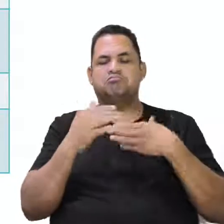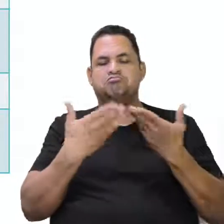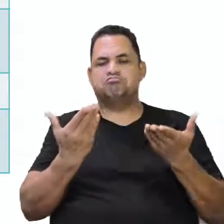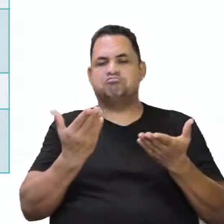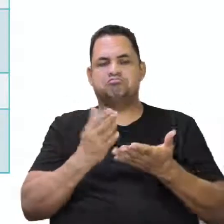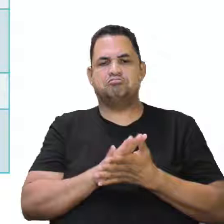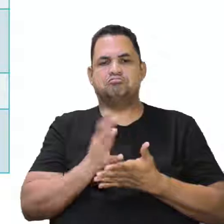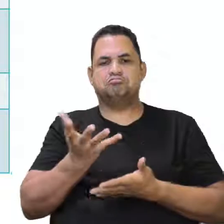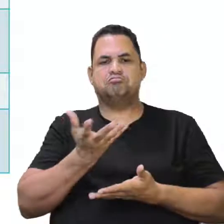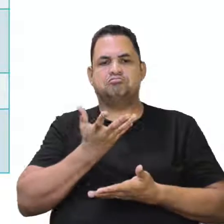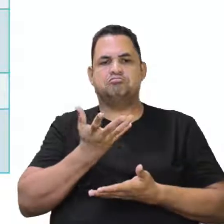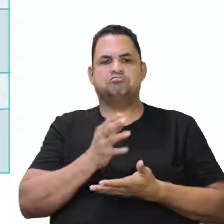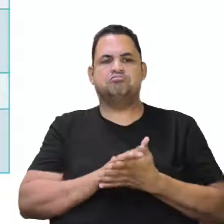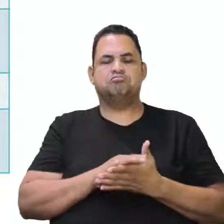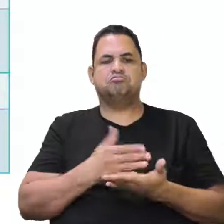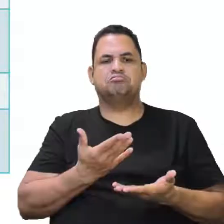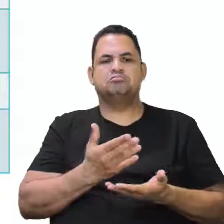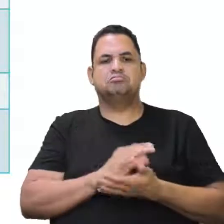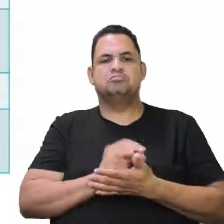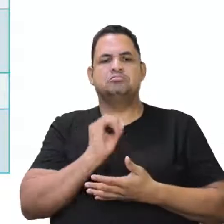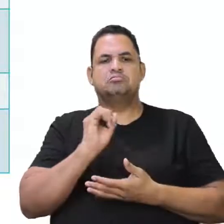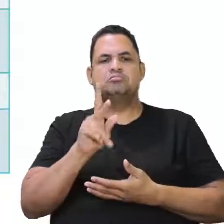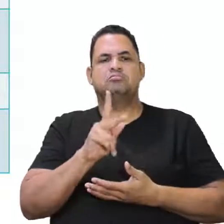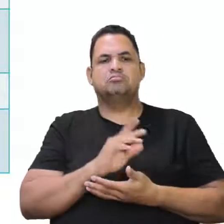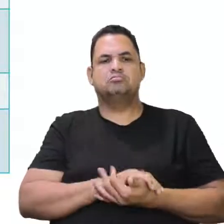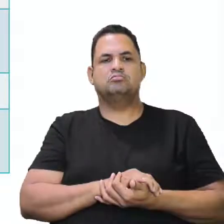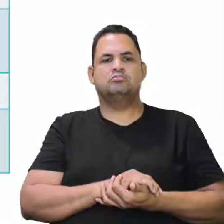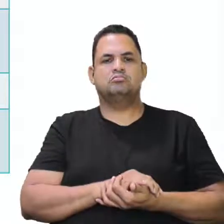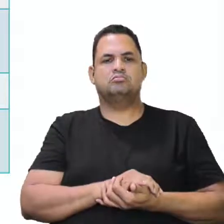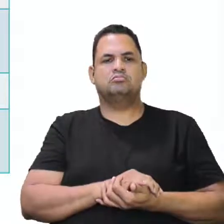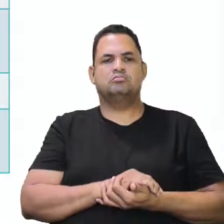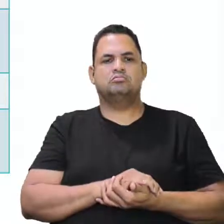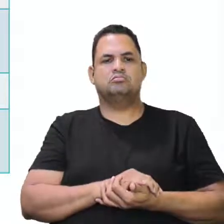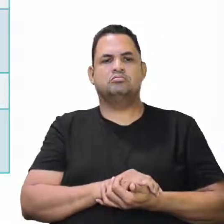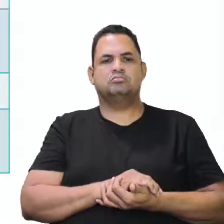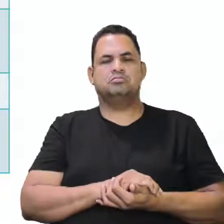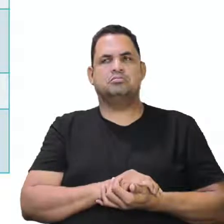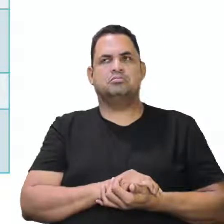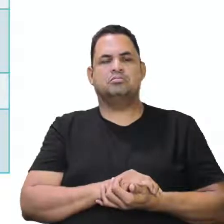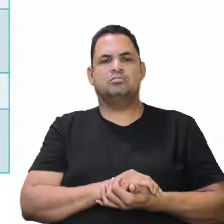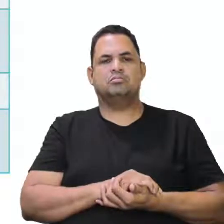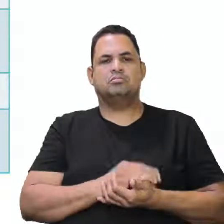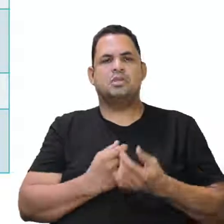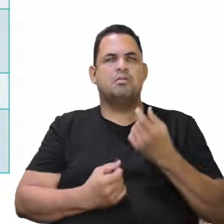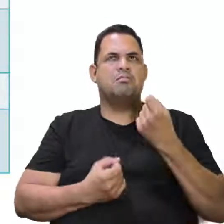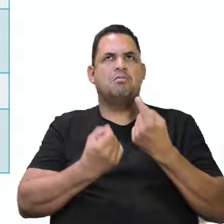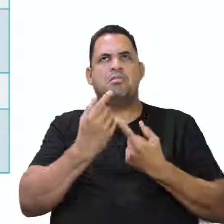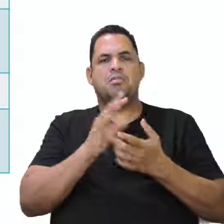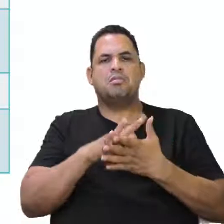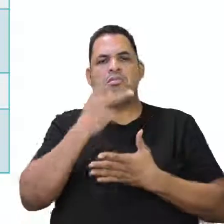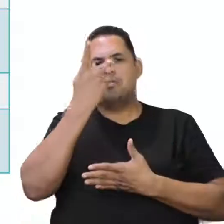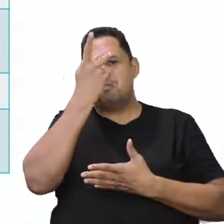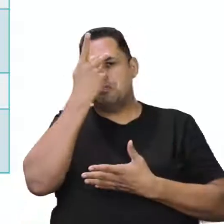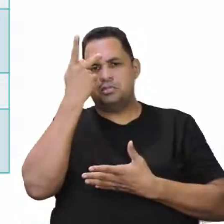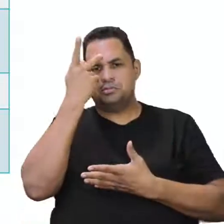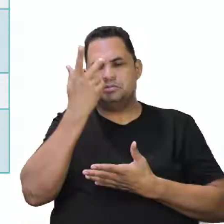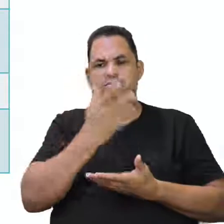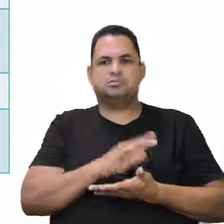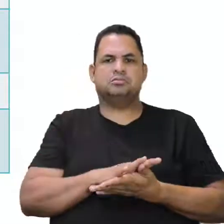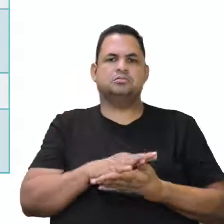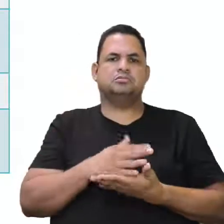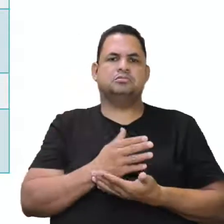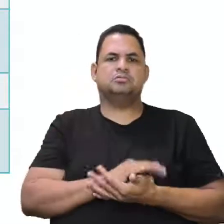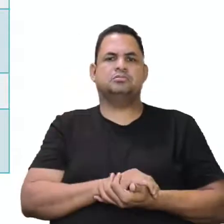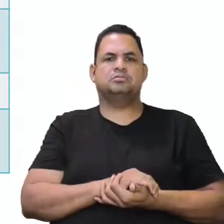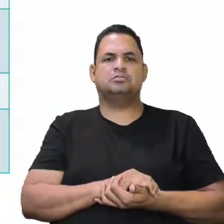se você quer usar um ou outro, ok? Então, someone como alguém. There's someone in my desk.